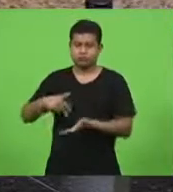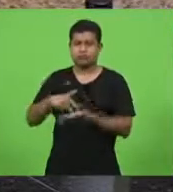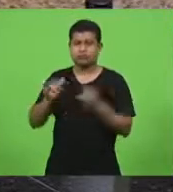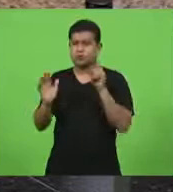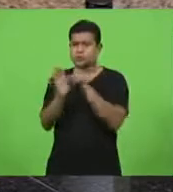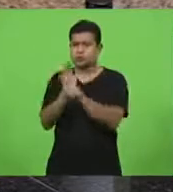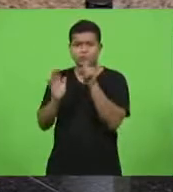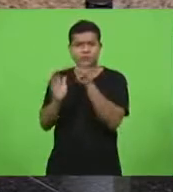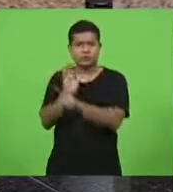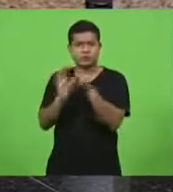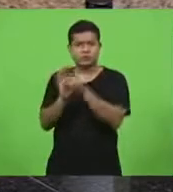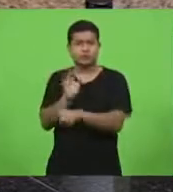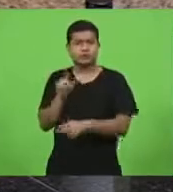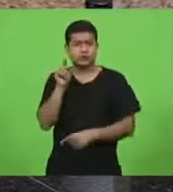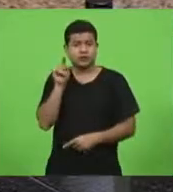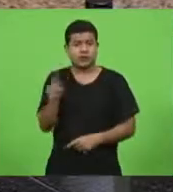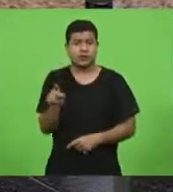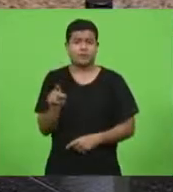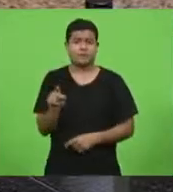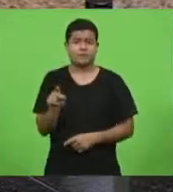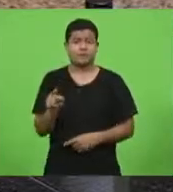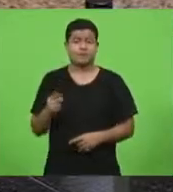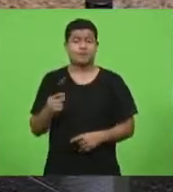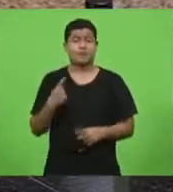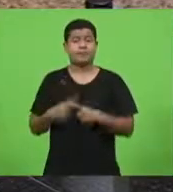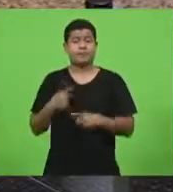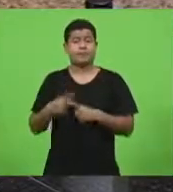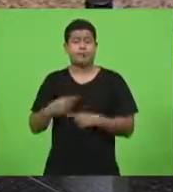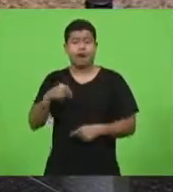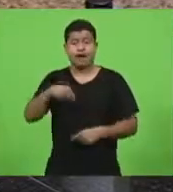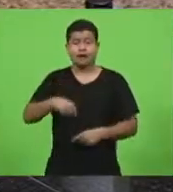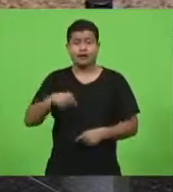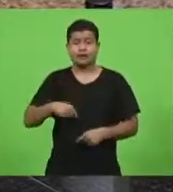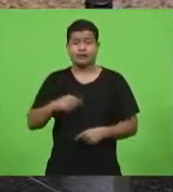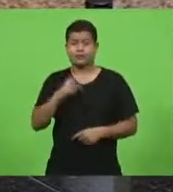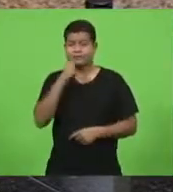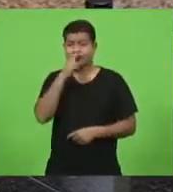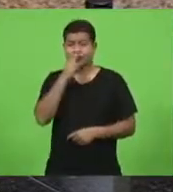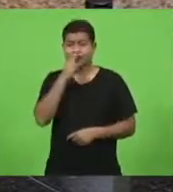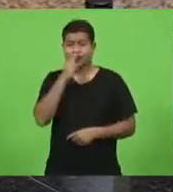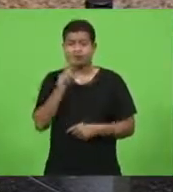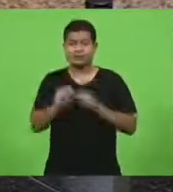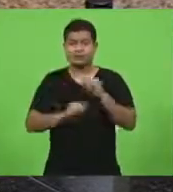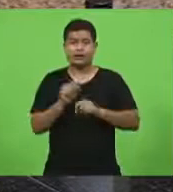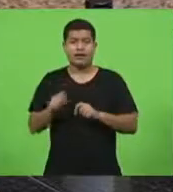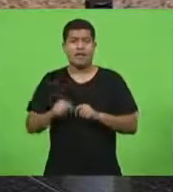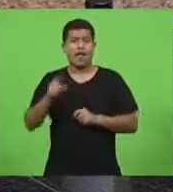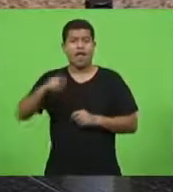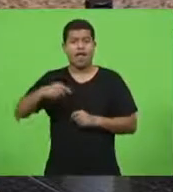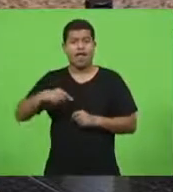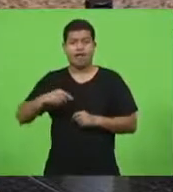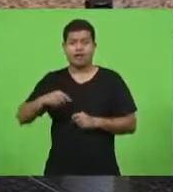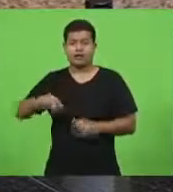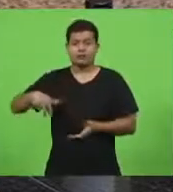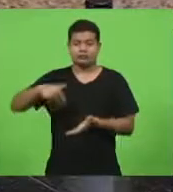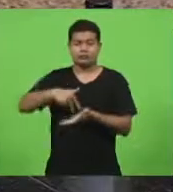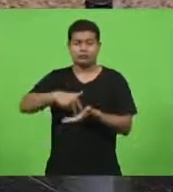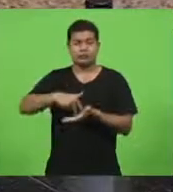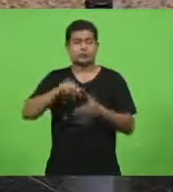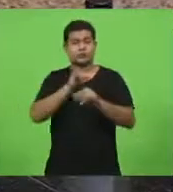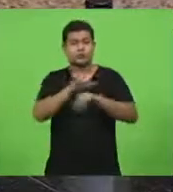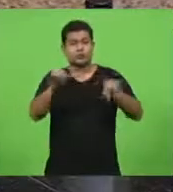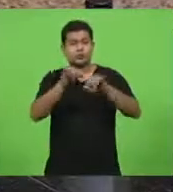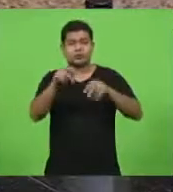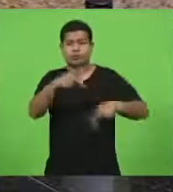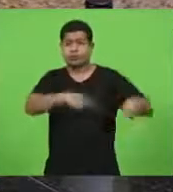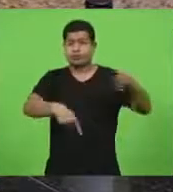de contas, a gente ouve tanto dizer que aqui é a caixa de ressonância da sociedade. Então, nós temos que realmente ser aqueles que vão